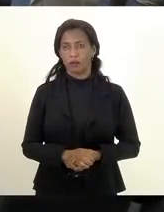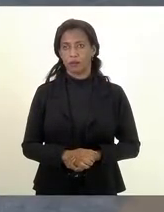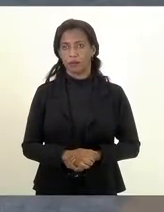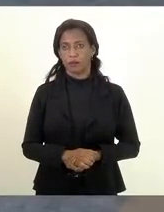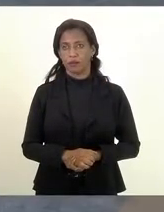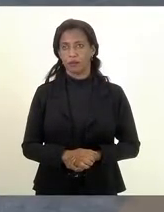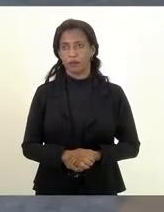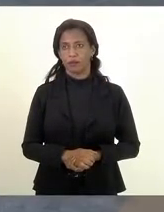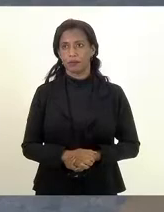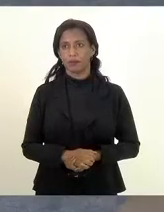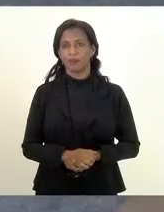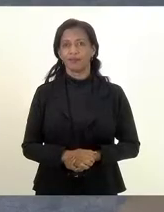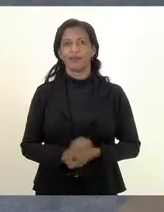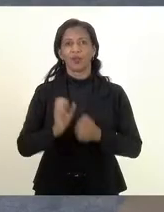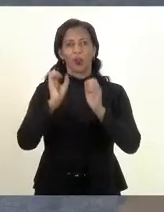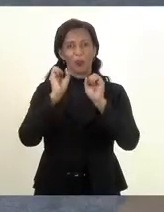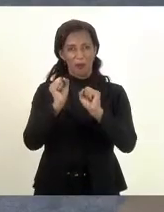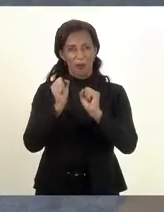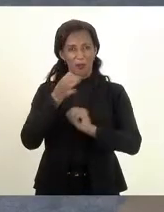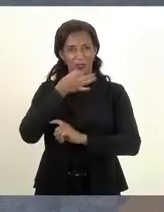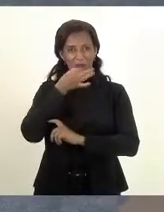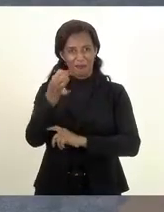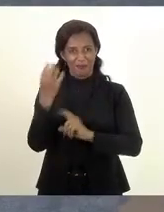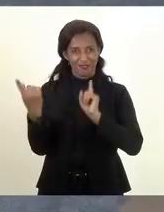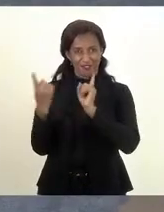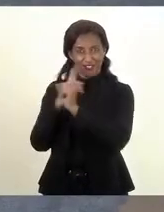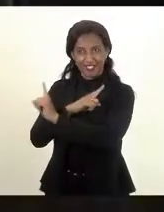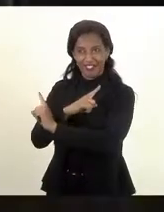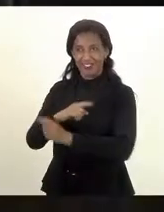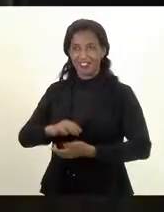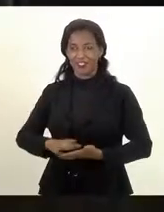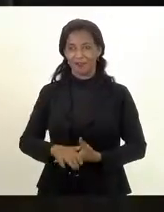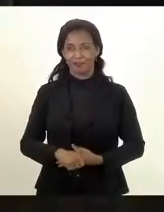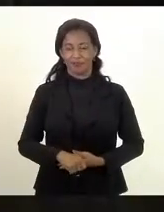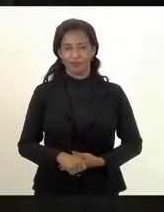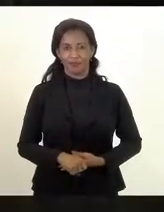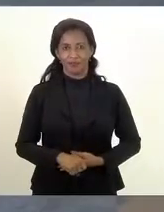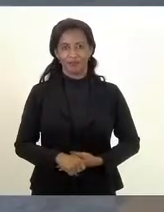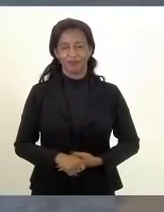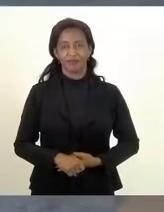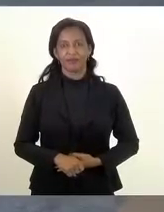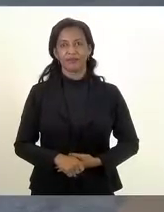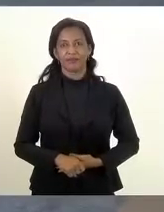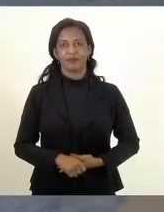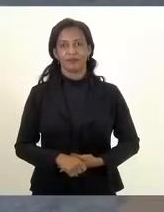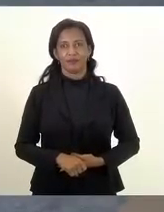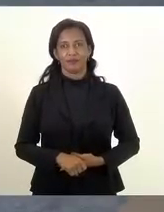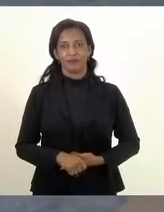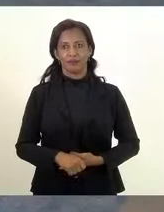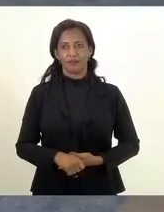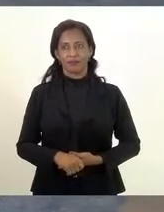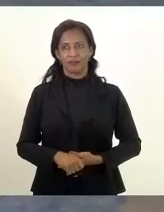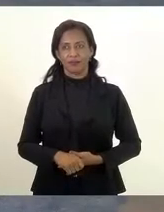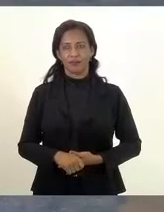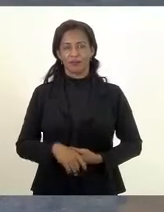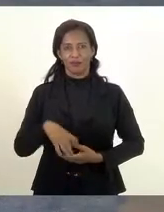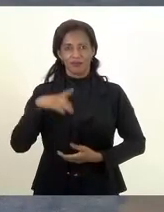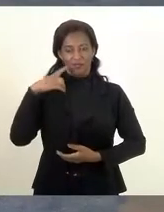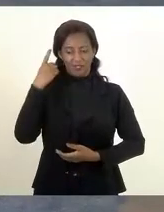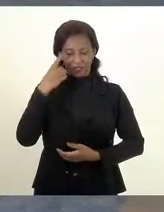Deputado, posso fazer um contraponto, senhora? Pode, sim. O deputado Valdeck.